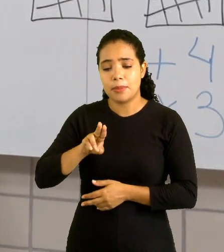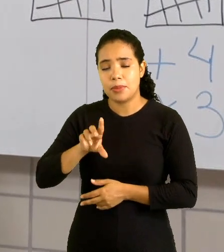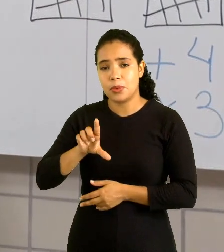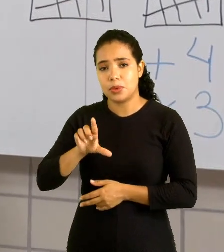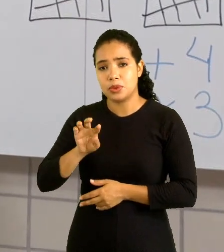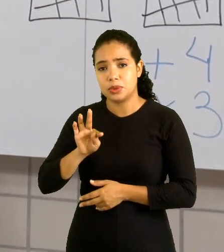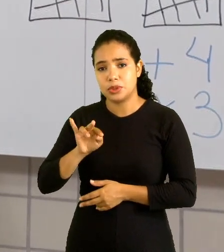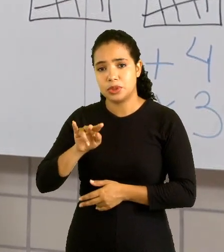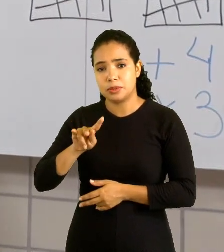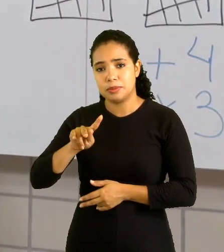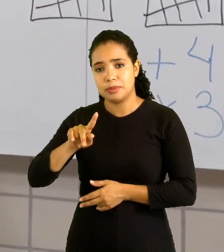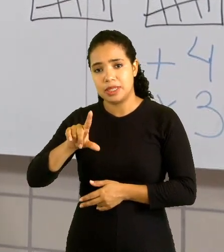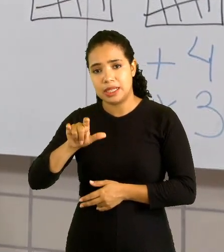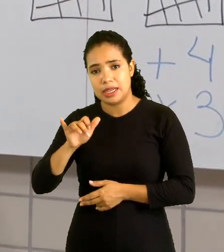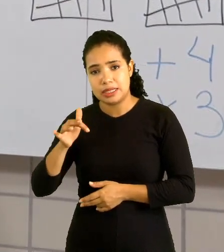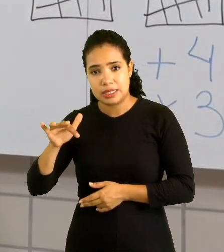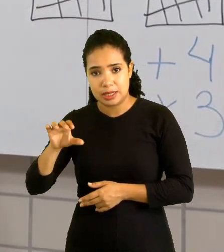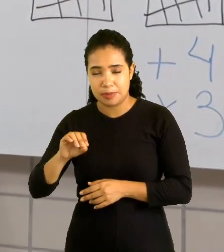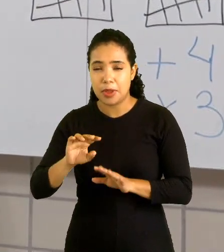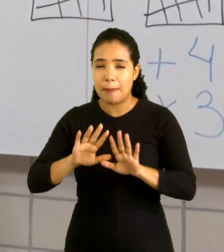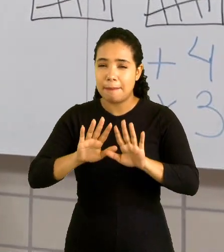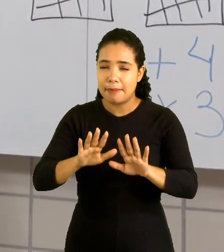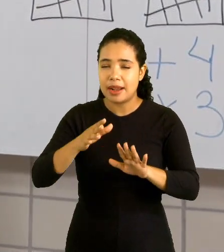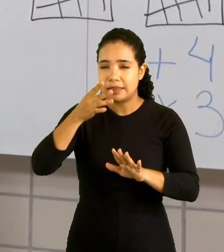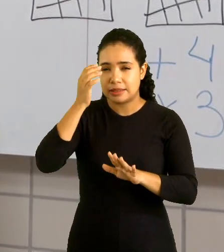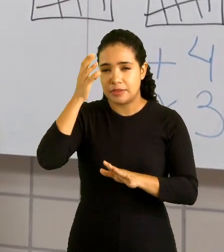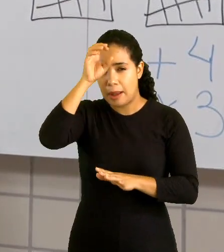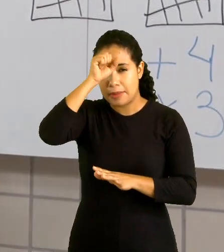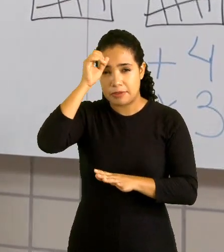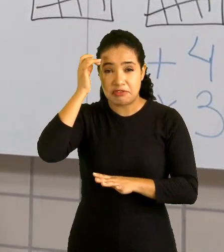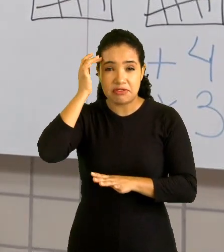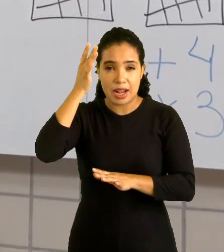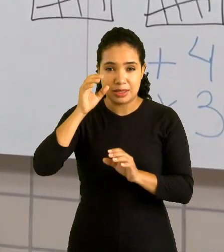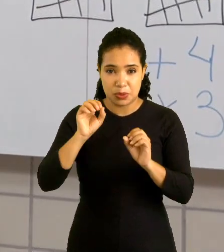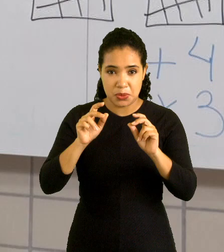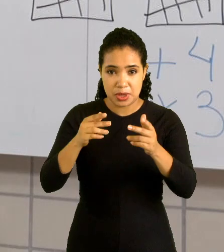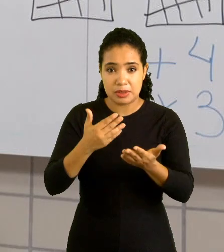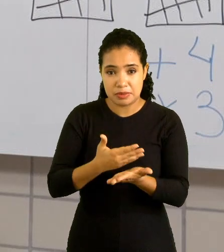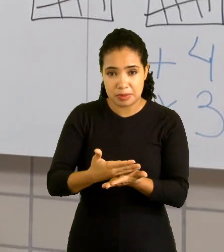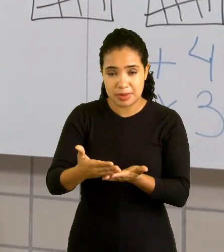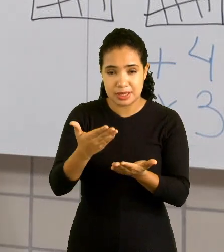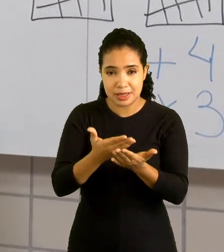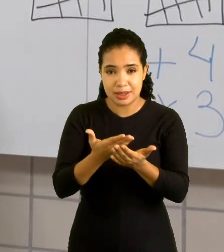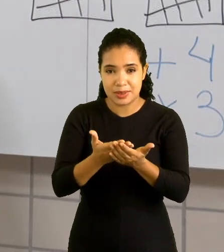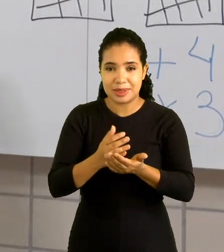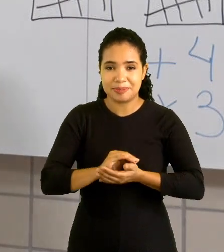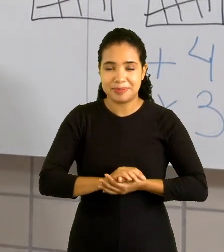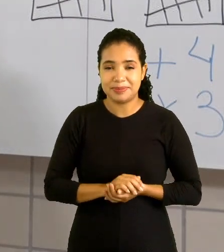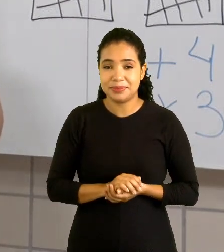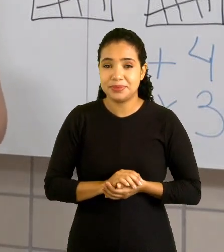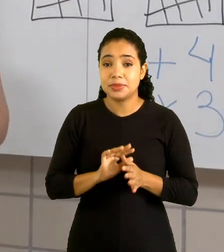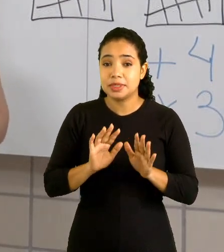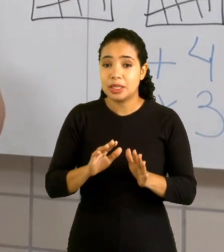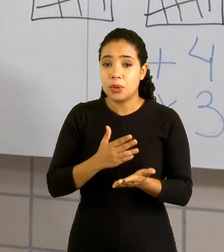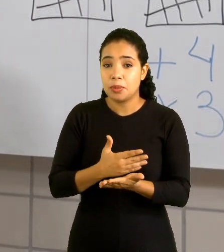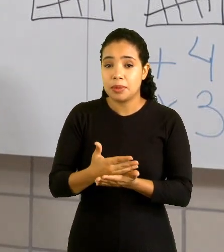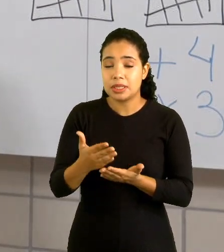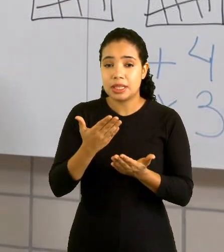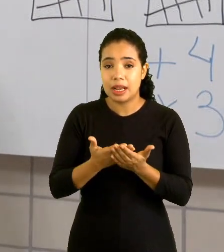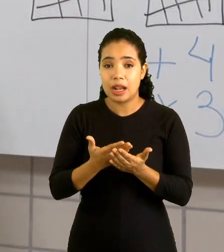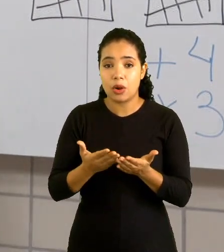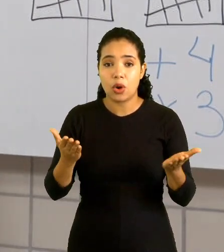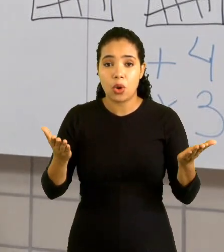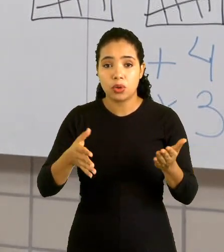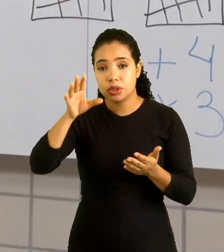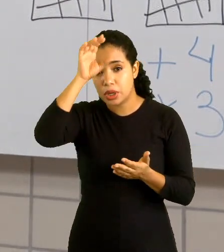ser belezinha e nós vamos aprender facinho, ok? Vamos para a aula de hoje? Começando na aula de hoje, nós